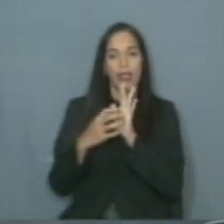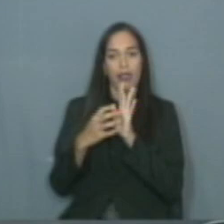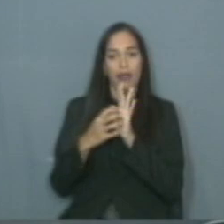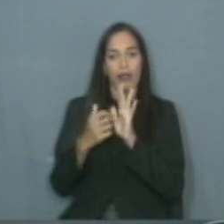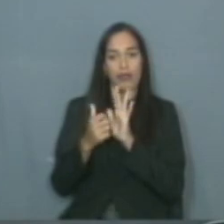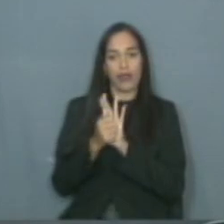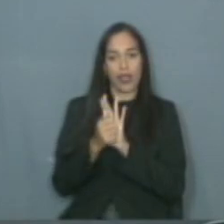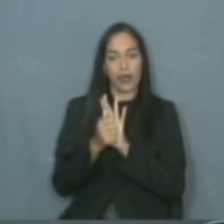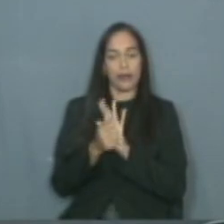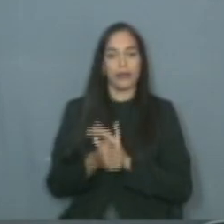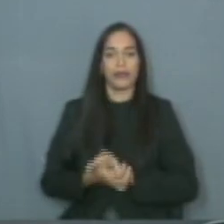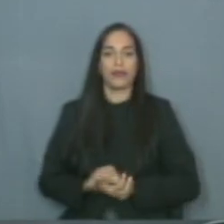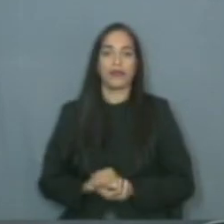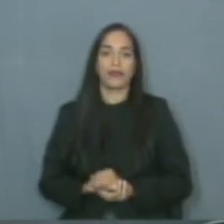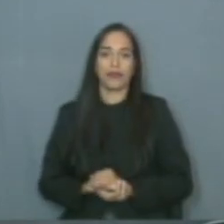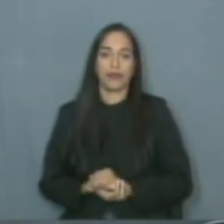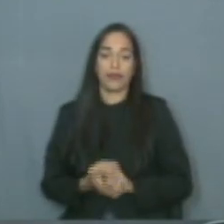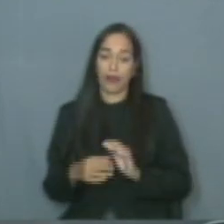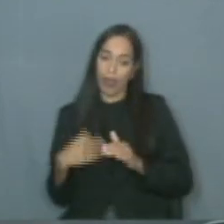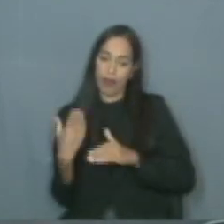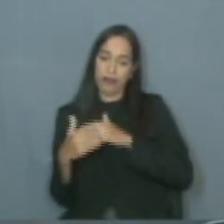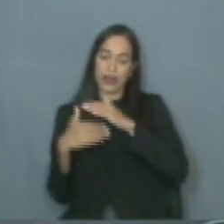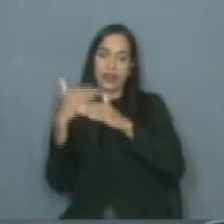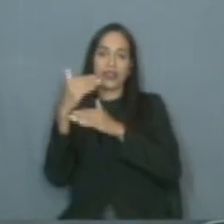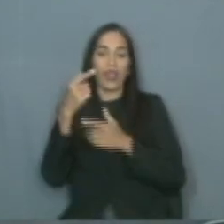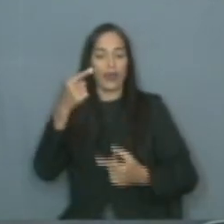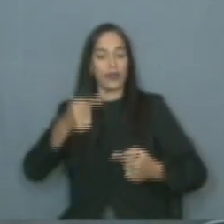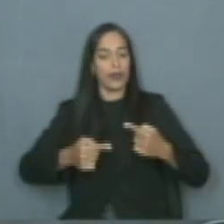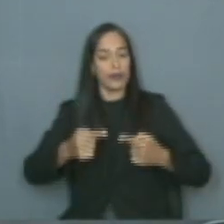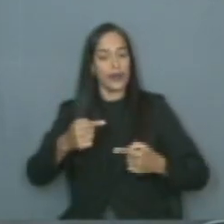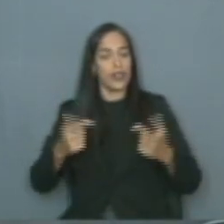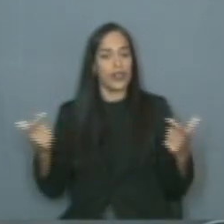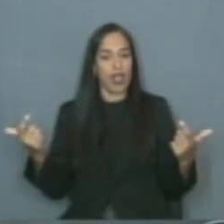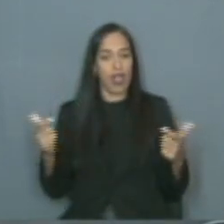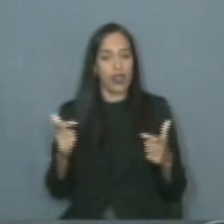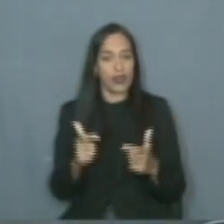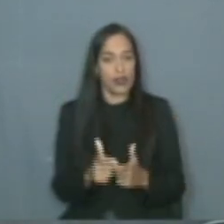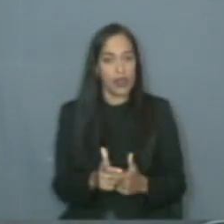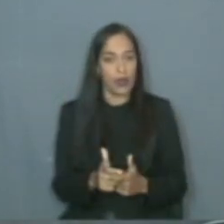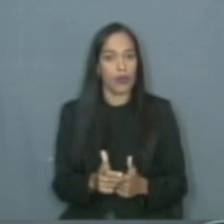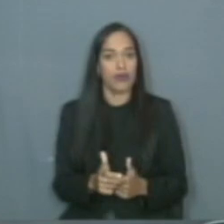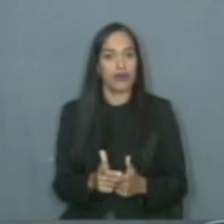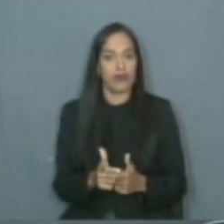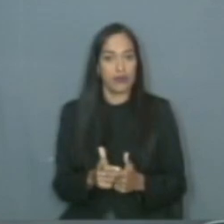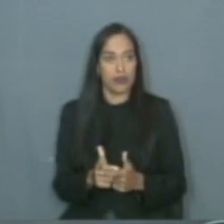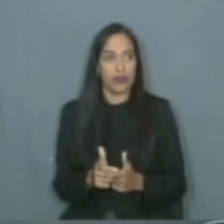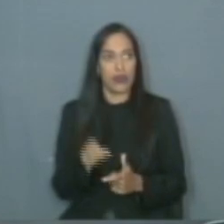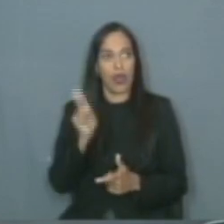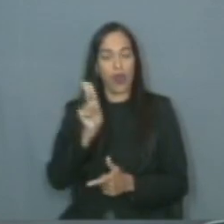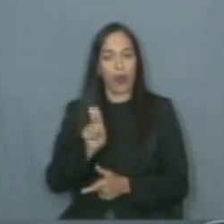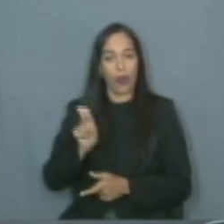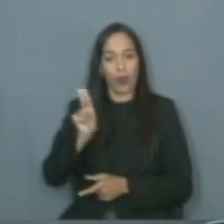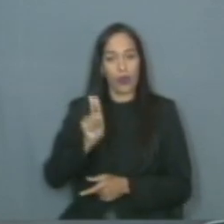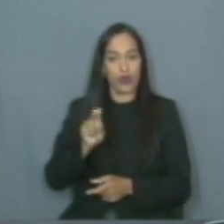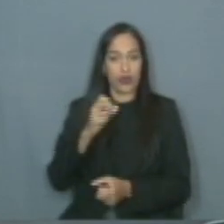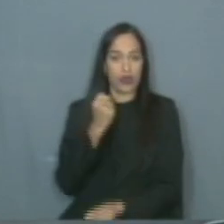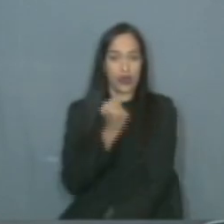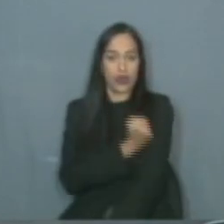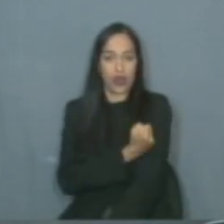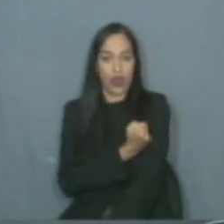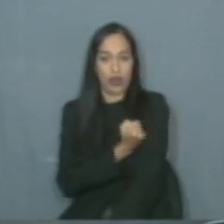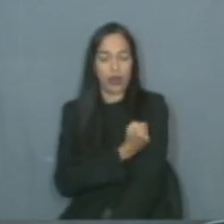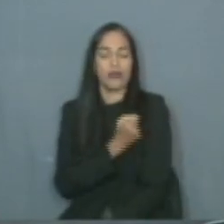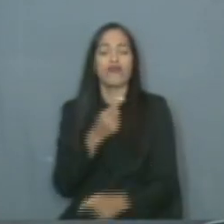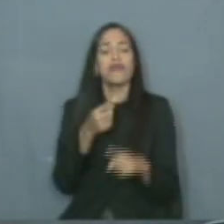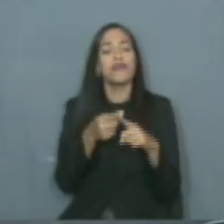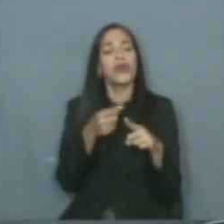estamos, mas tem avançado muito políticas de redução de danos no que diz respeito ao uso de droga. Por